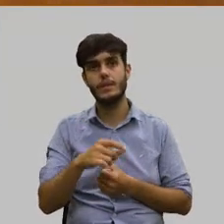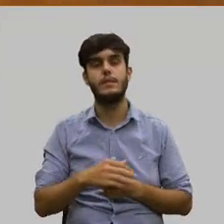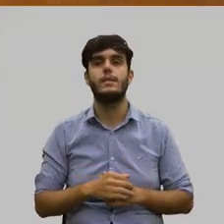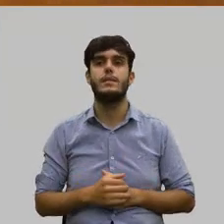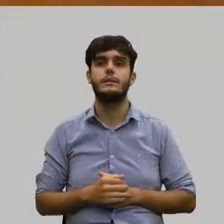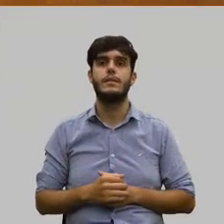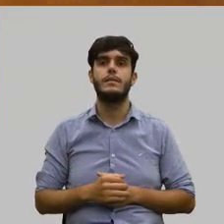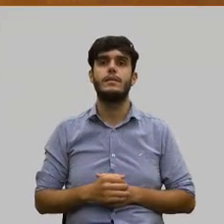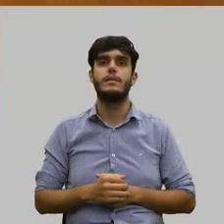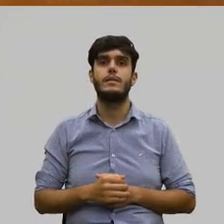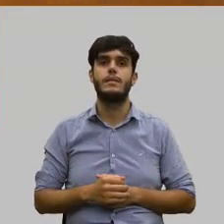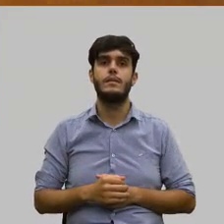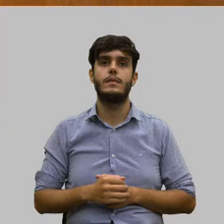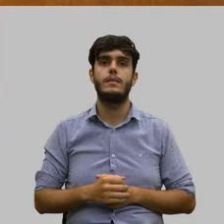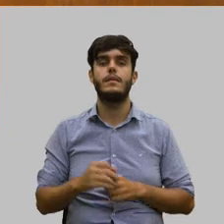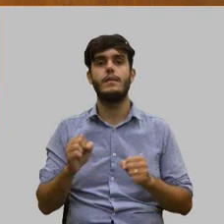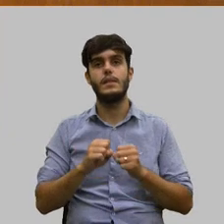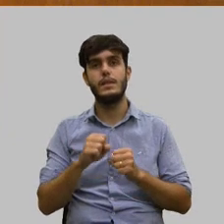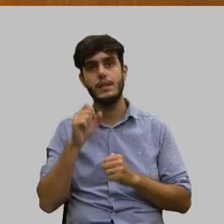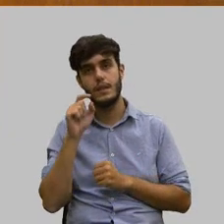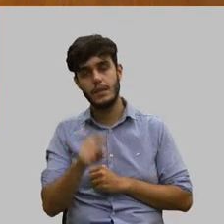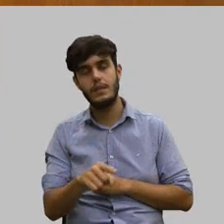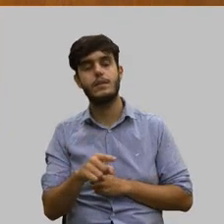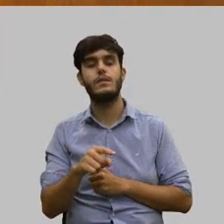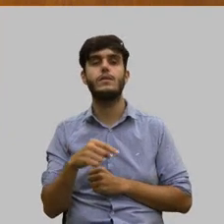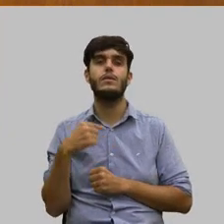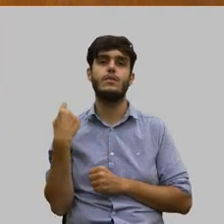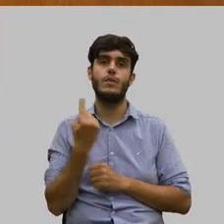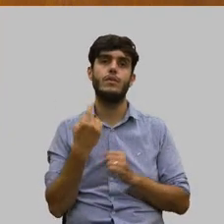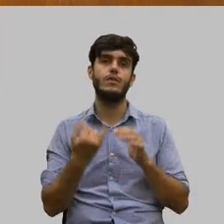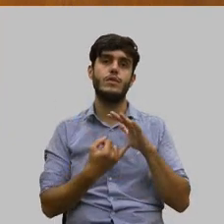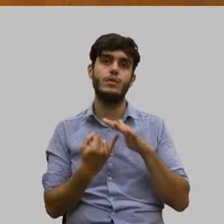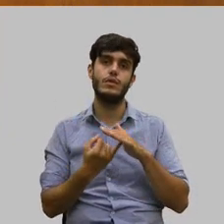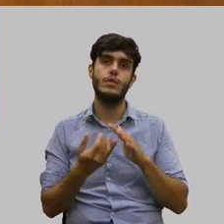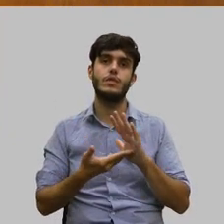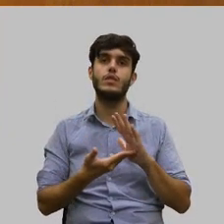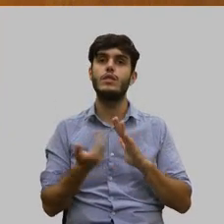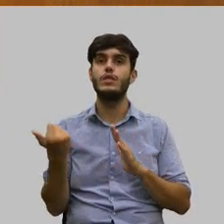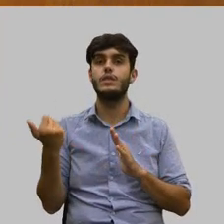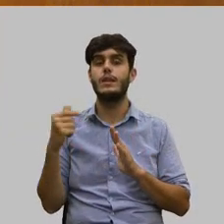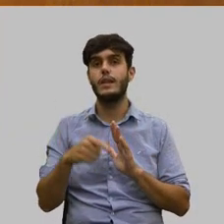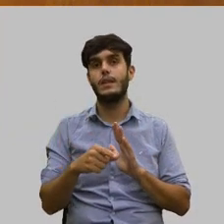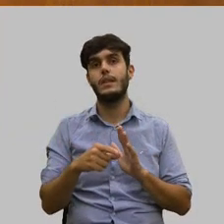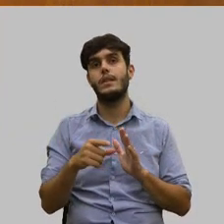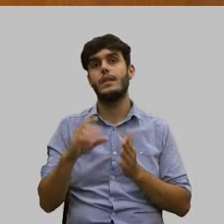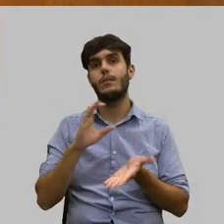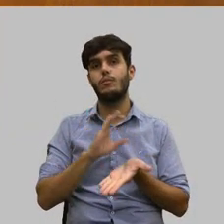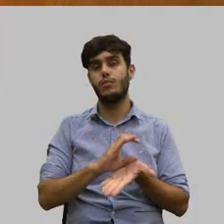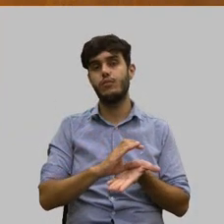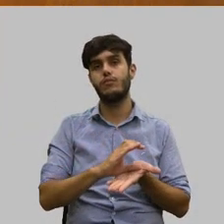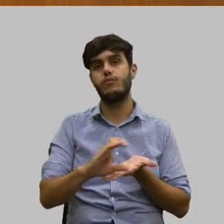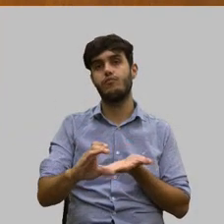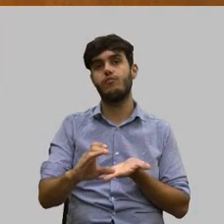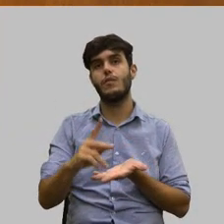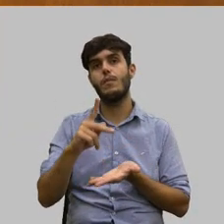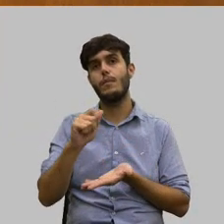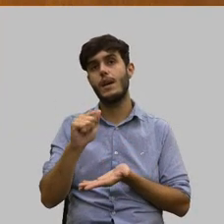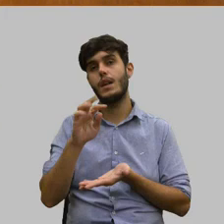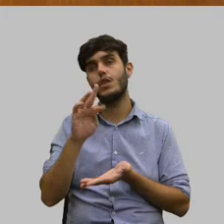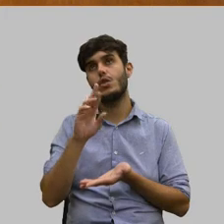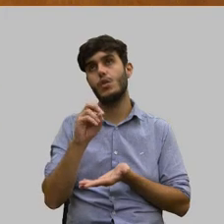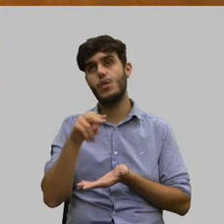ousadia de fazer isso com o nosso Instituto querer retirar dele a contribuição patronal de de